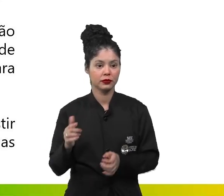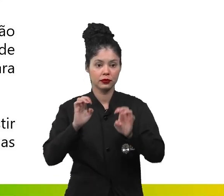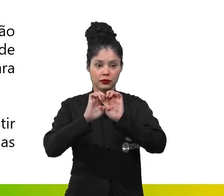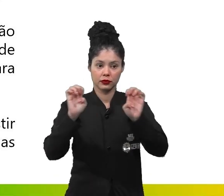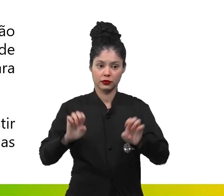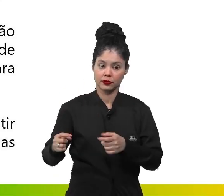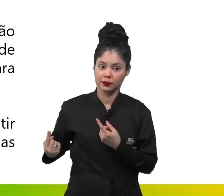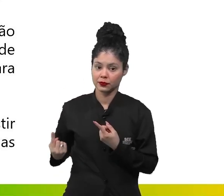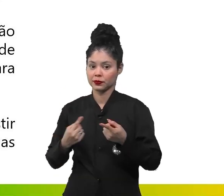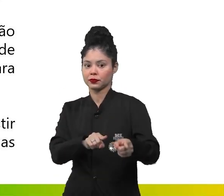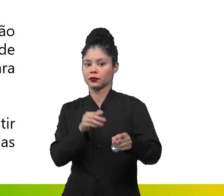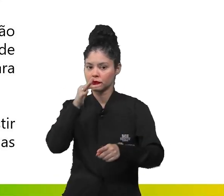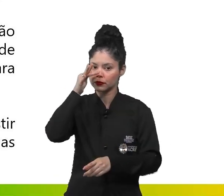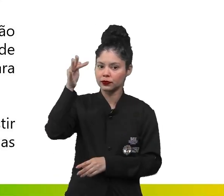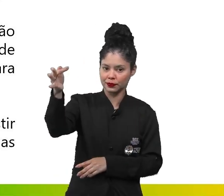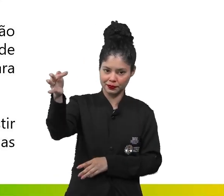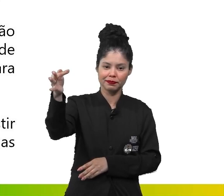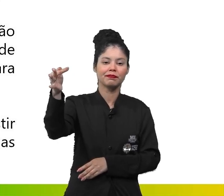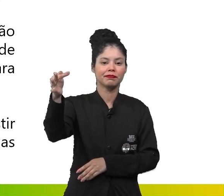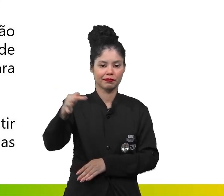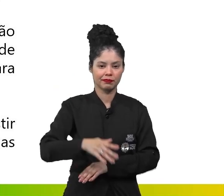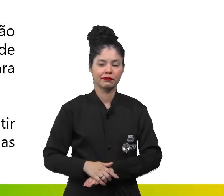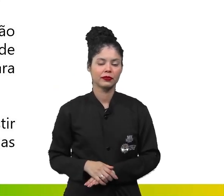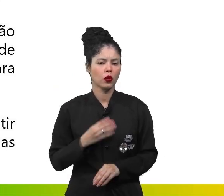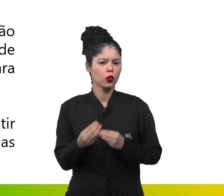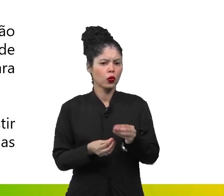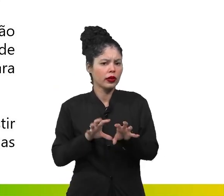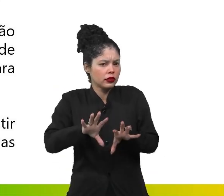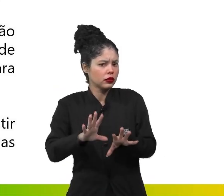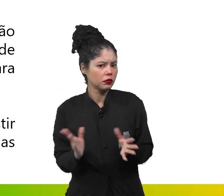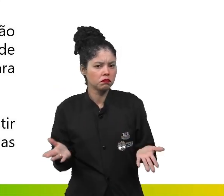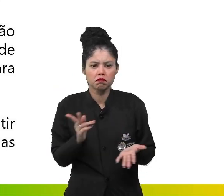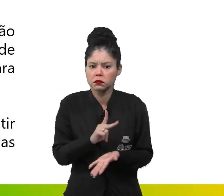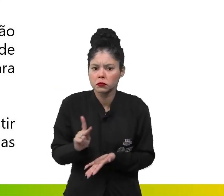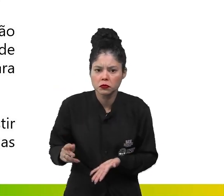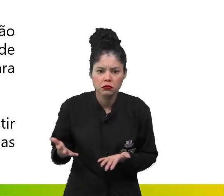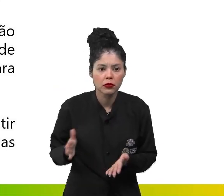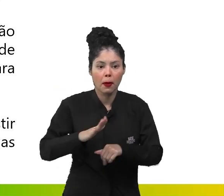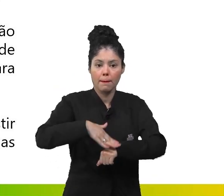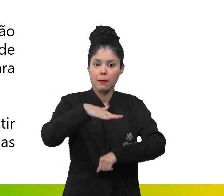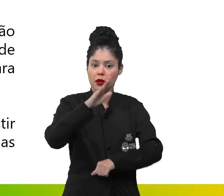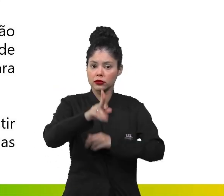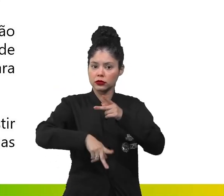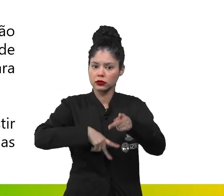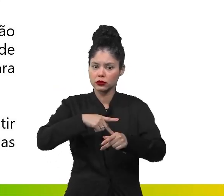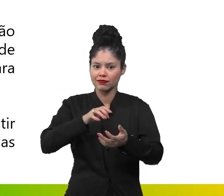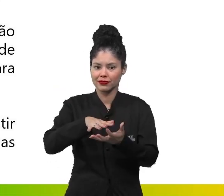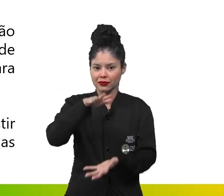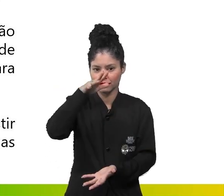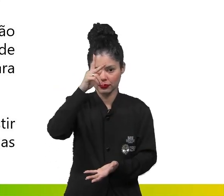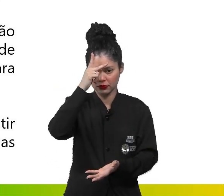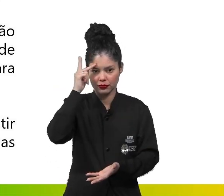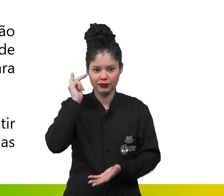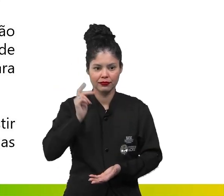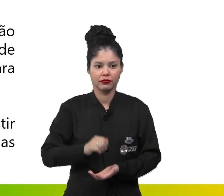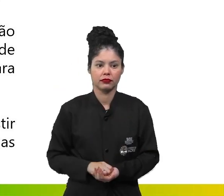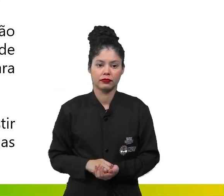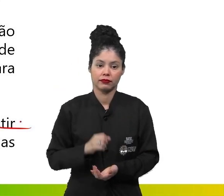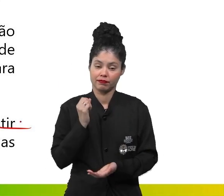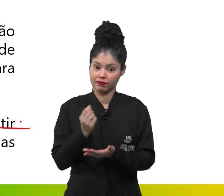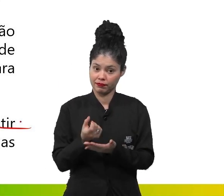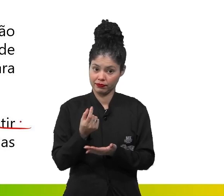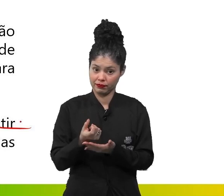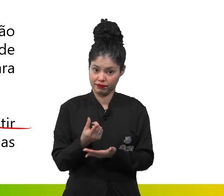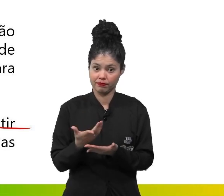estrutura etária, desafios para o futuro. Como assim, professora? Com mais idosos, será necessário o quê? Investimento,